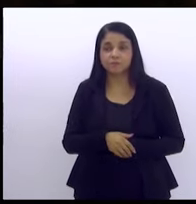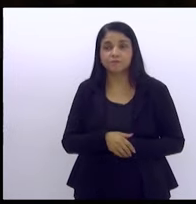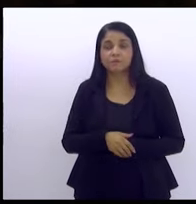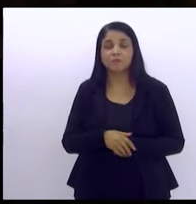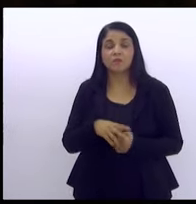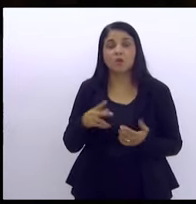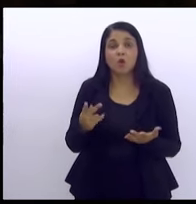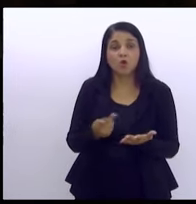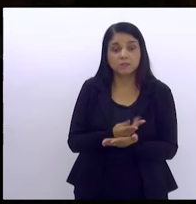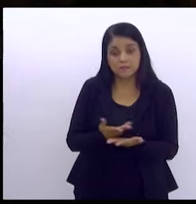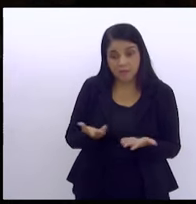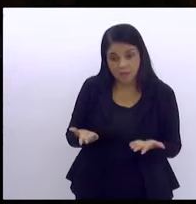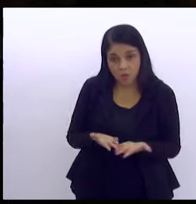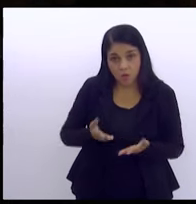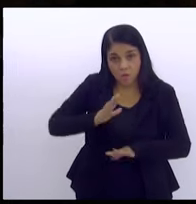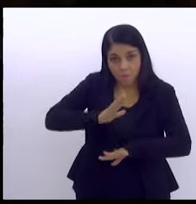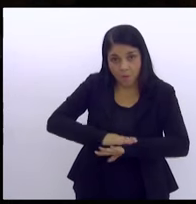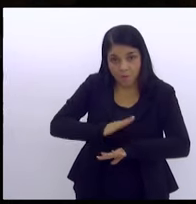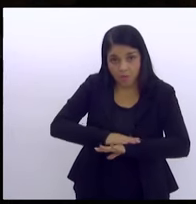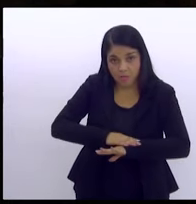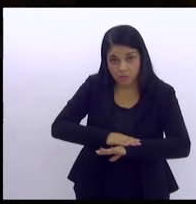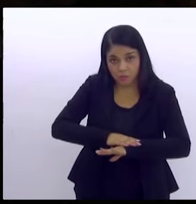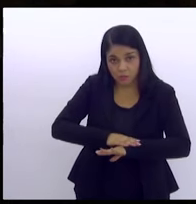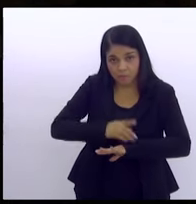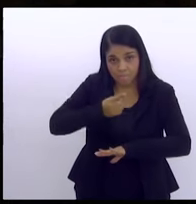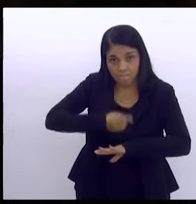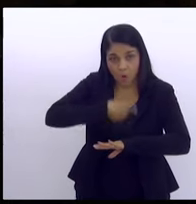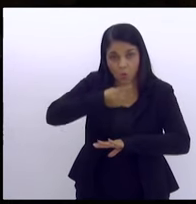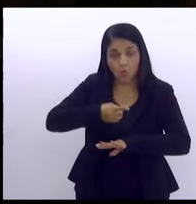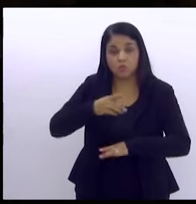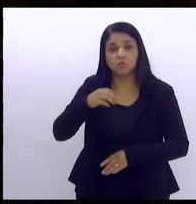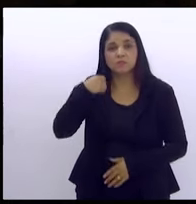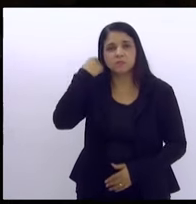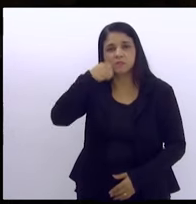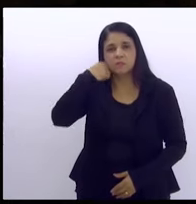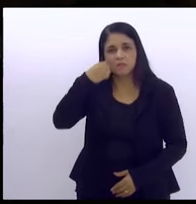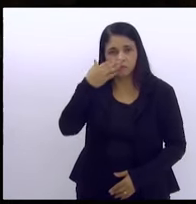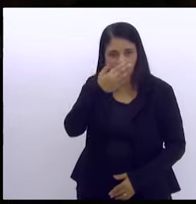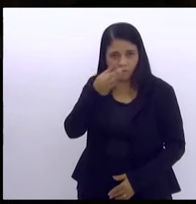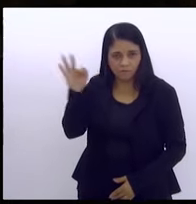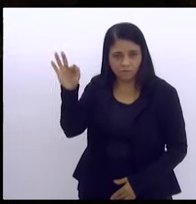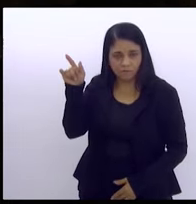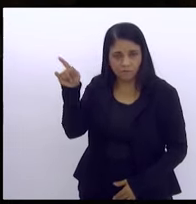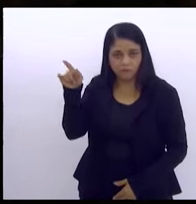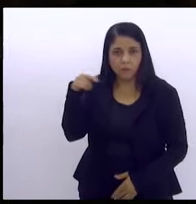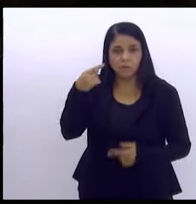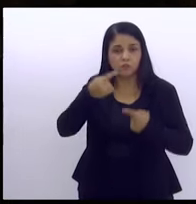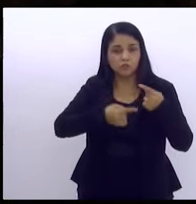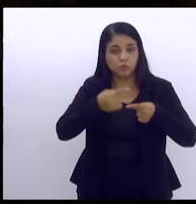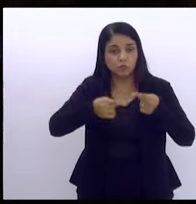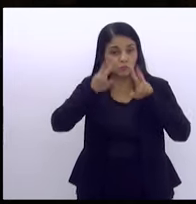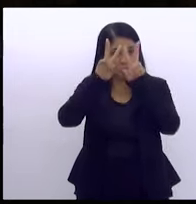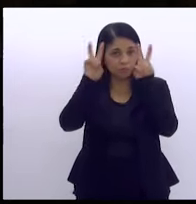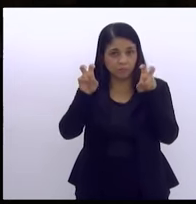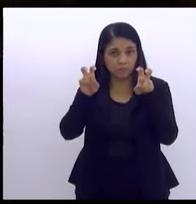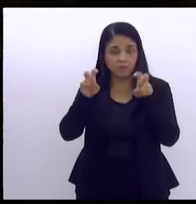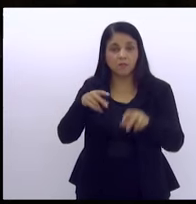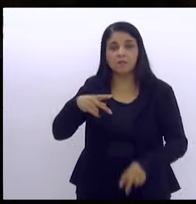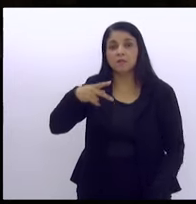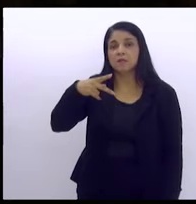acontecendo, presidente, agora, nesse exato momento, lá no Senado Federal, uma discussão temática sobre a